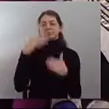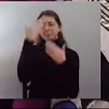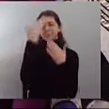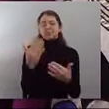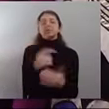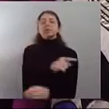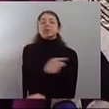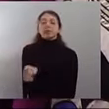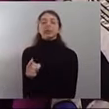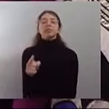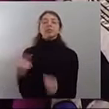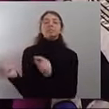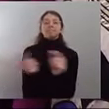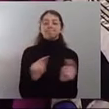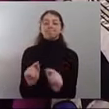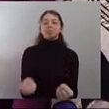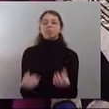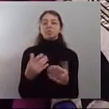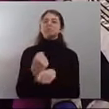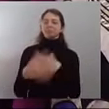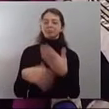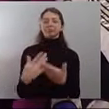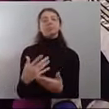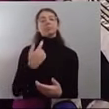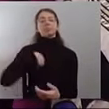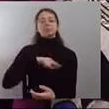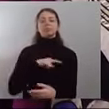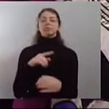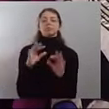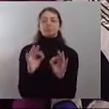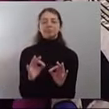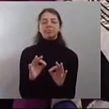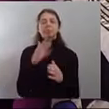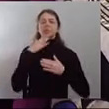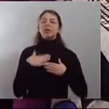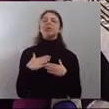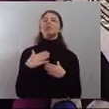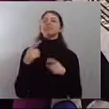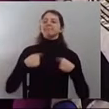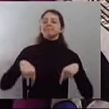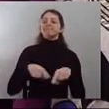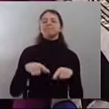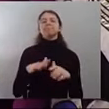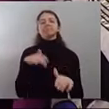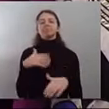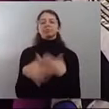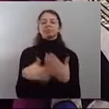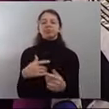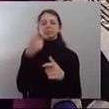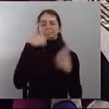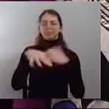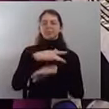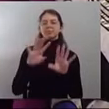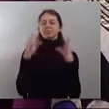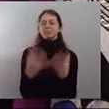realização deste debate produtivo. Saímos daqui com a convicção de que a marcação e realização desta sessão teve um impacto positivo para a população em geral e para